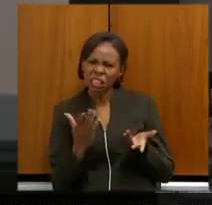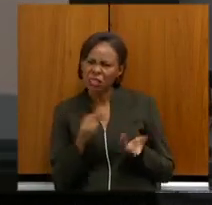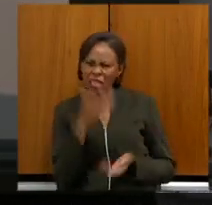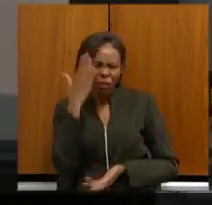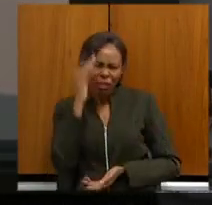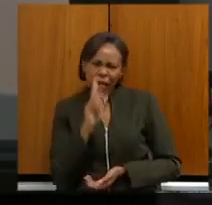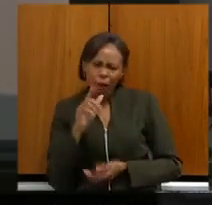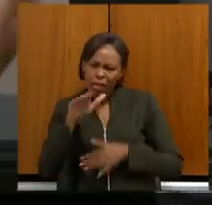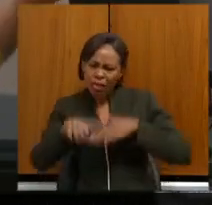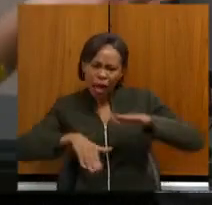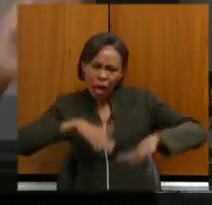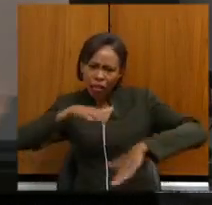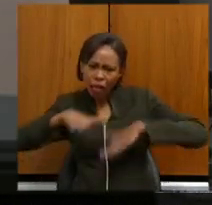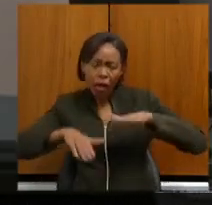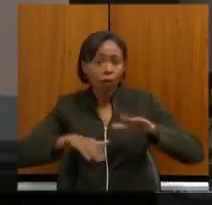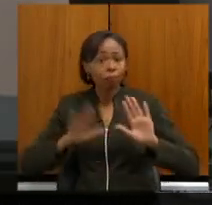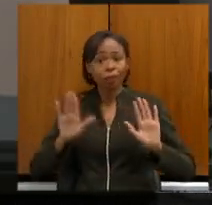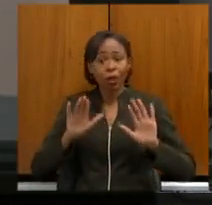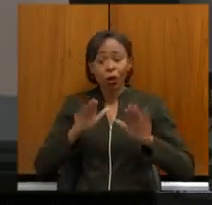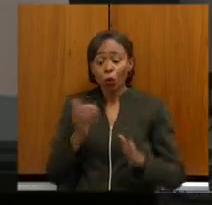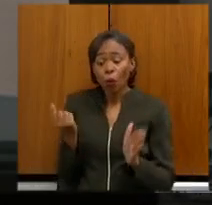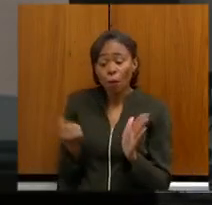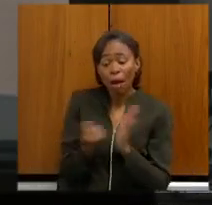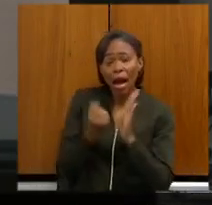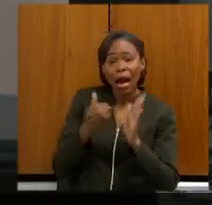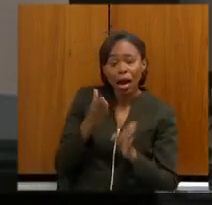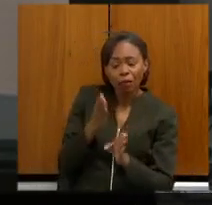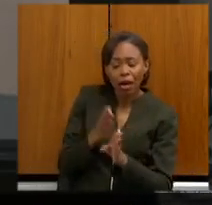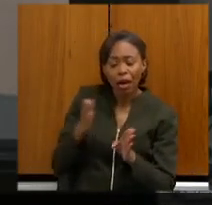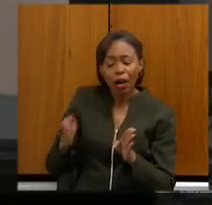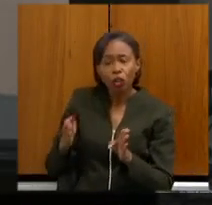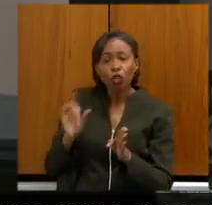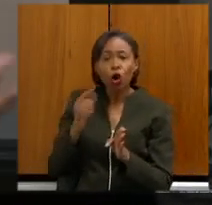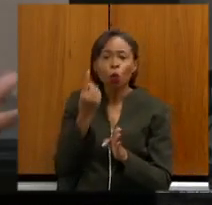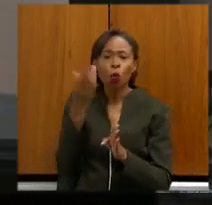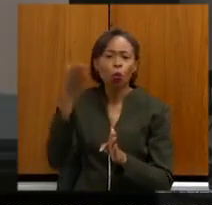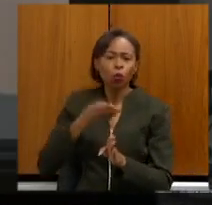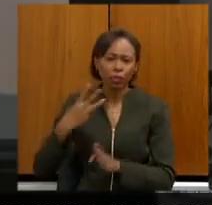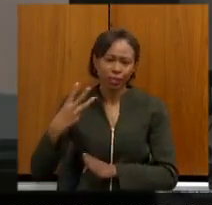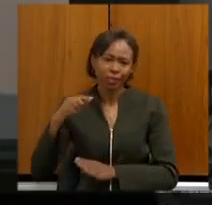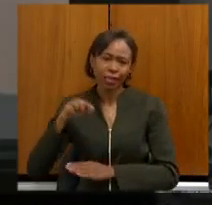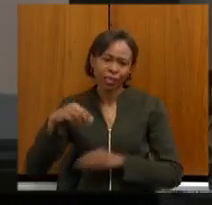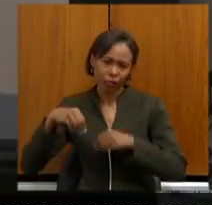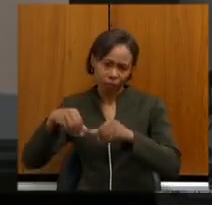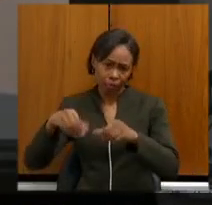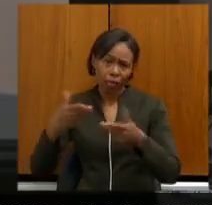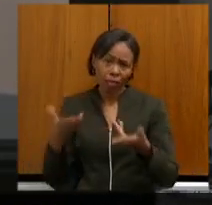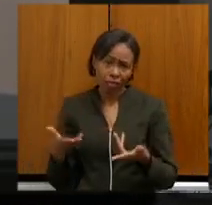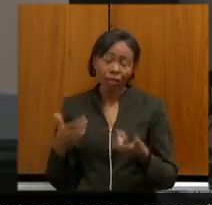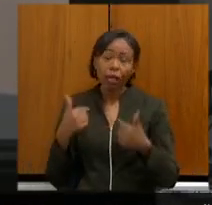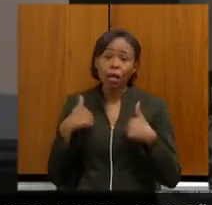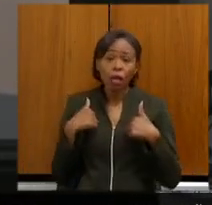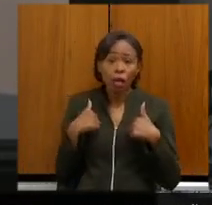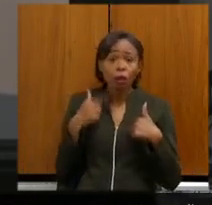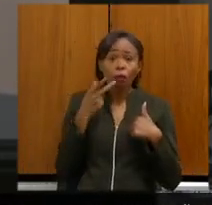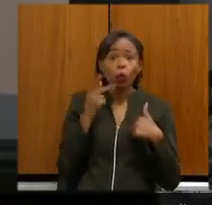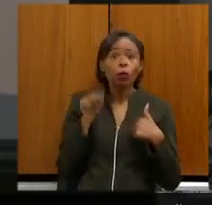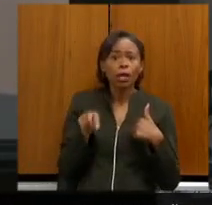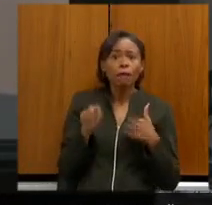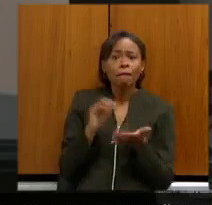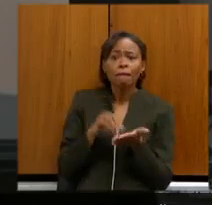sabe nadar e na verdade só foi demarcado um texto desse território e eu comprar a ausência do Rio assim como a mãe que